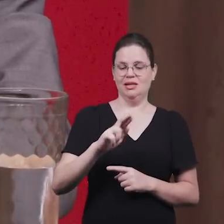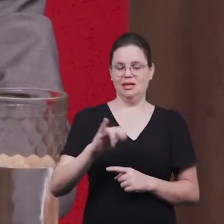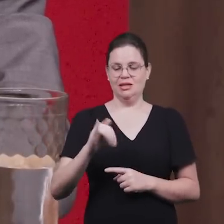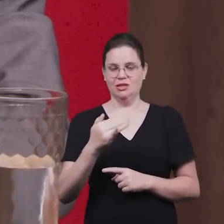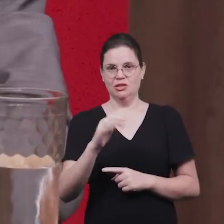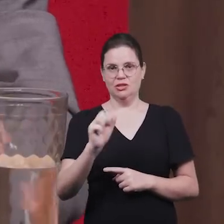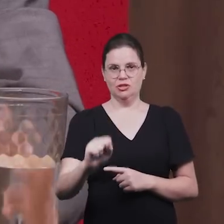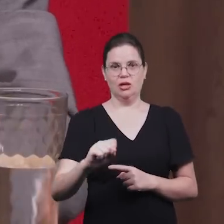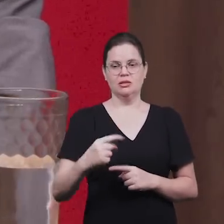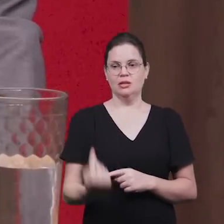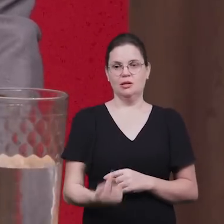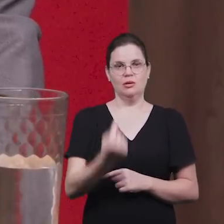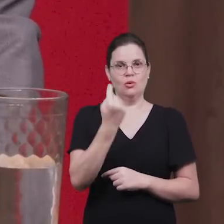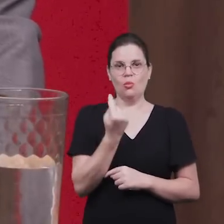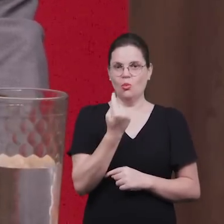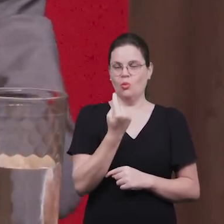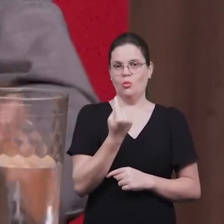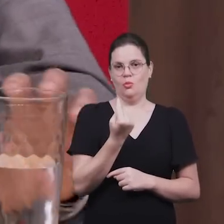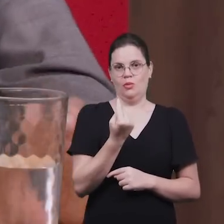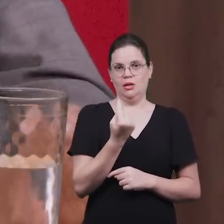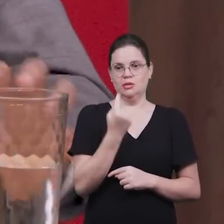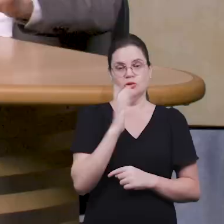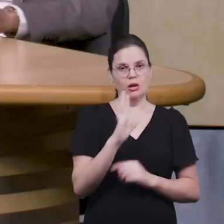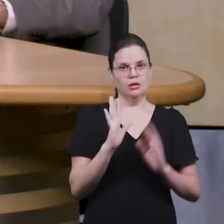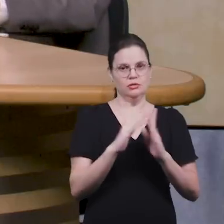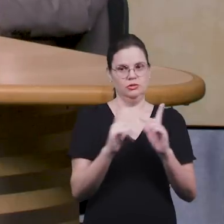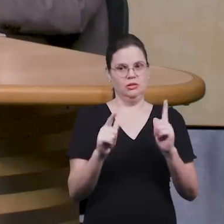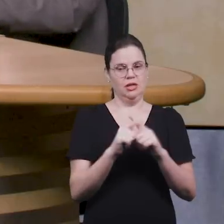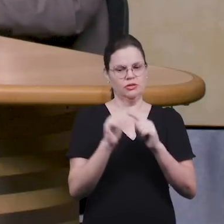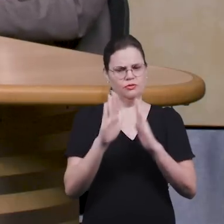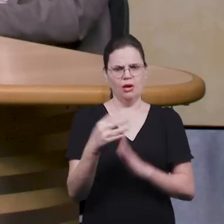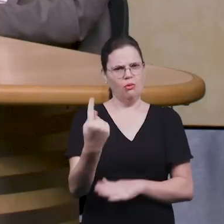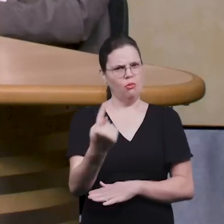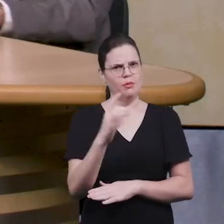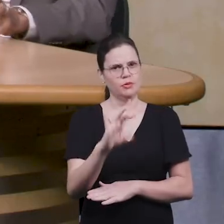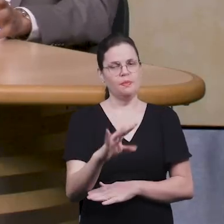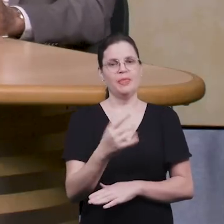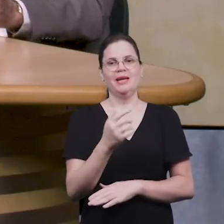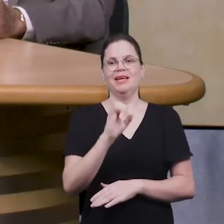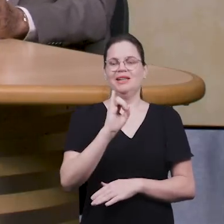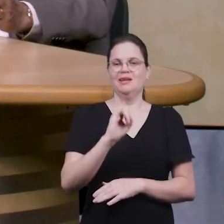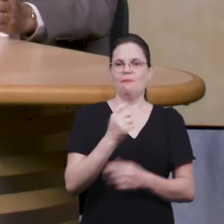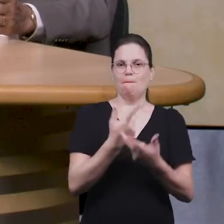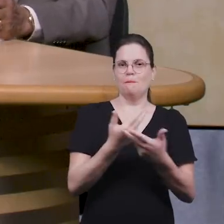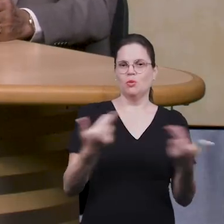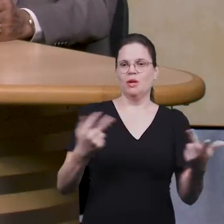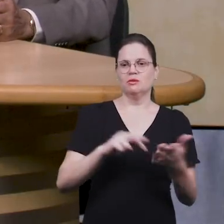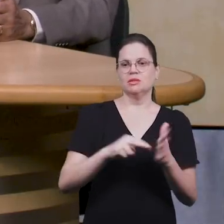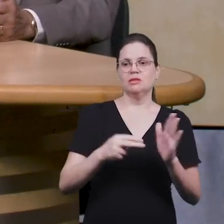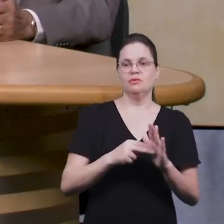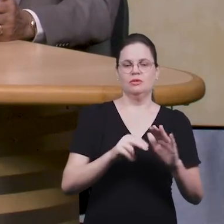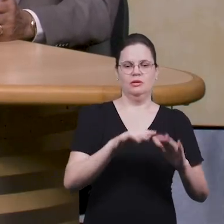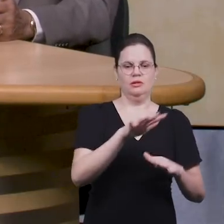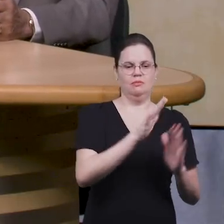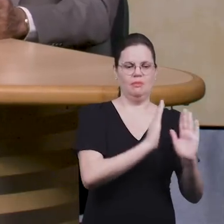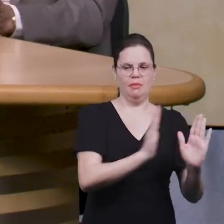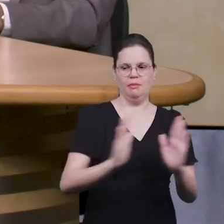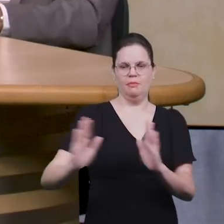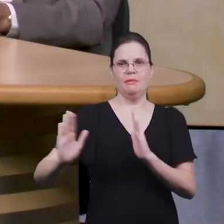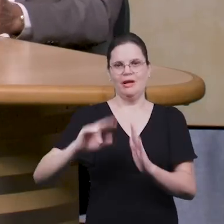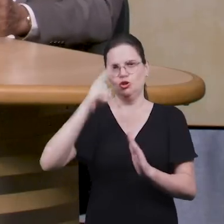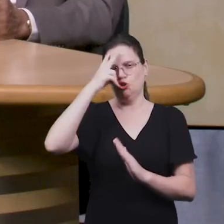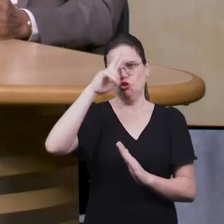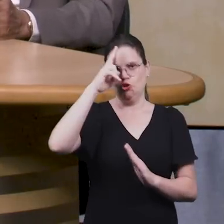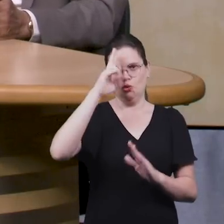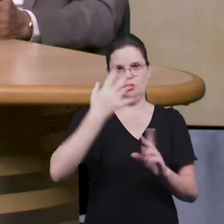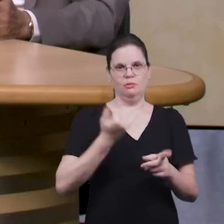ele fala igrejas, são as 7 igrejas. As fases. São as fases da igreja, em todos os períodos do histórico e profético da